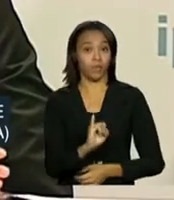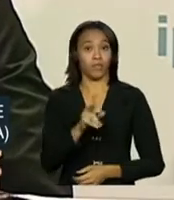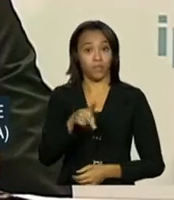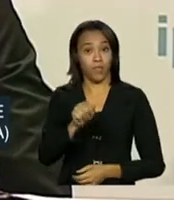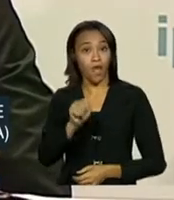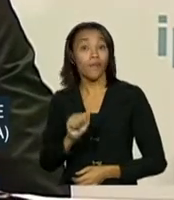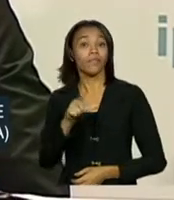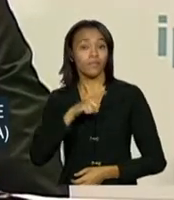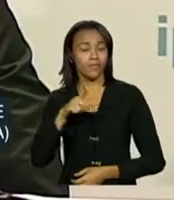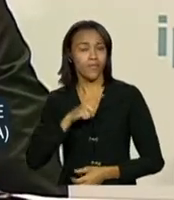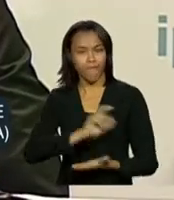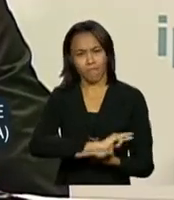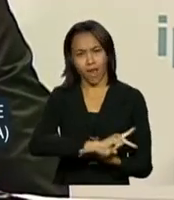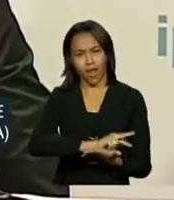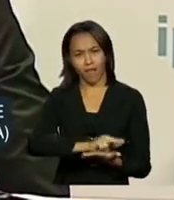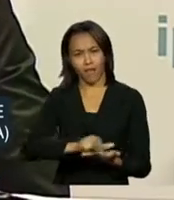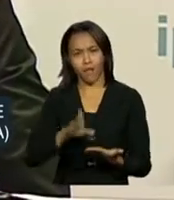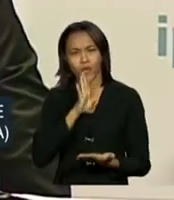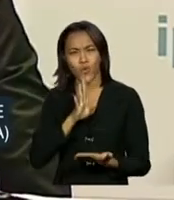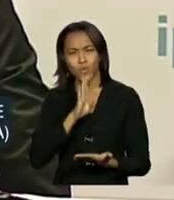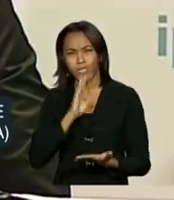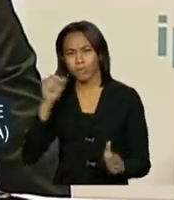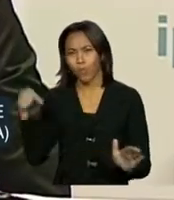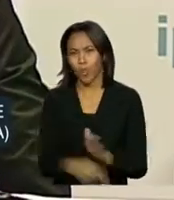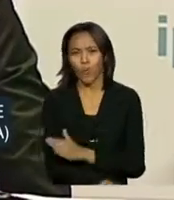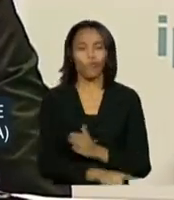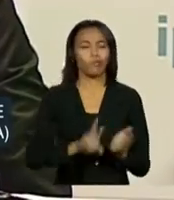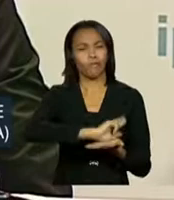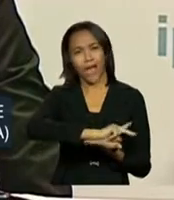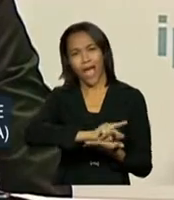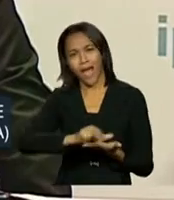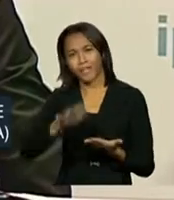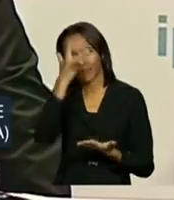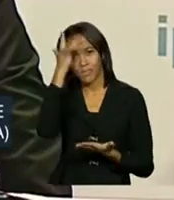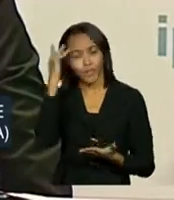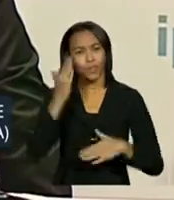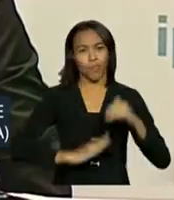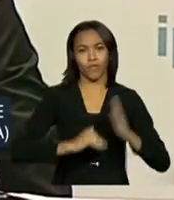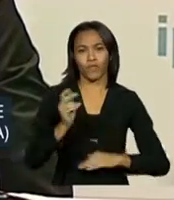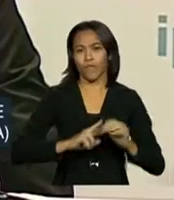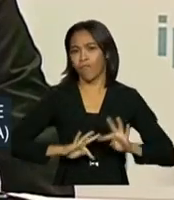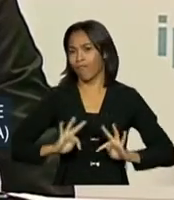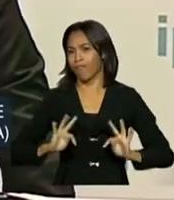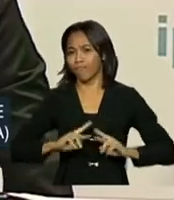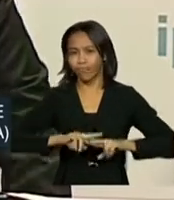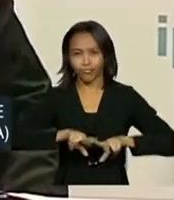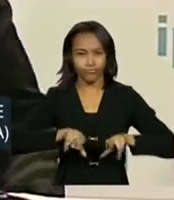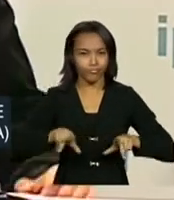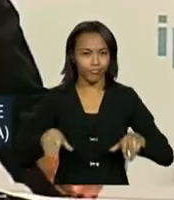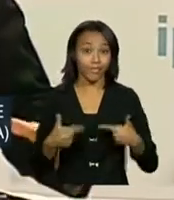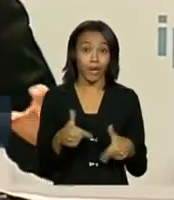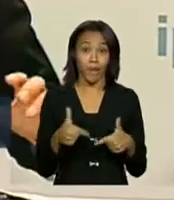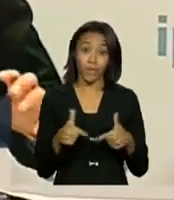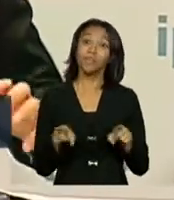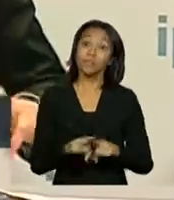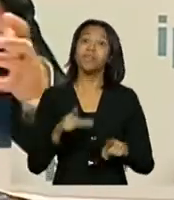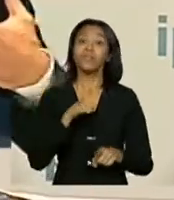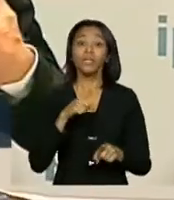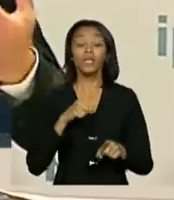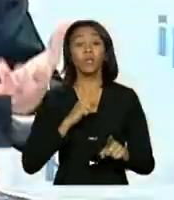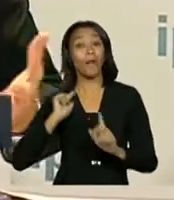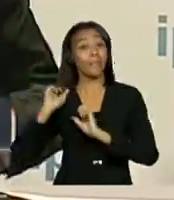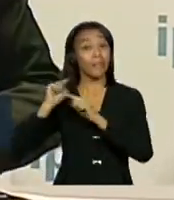riqueza de conhecimentos, tem uma diversidade de pessoas, uma tradição, e essa tradição, o